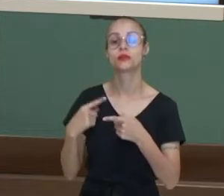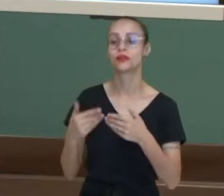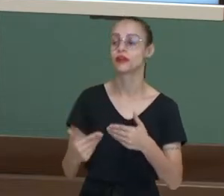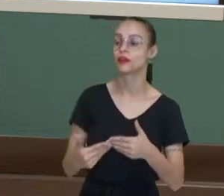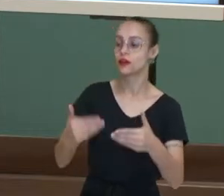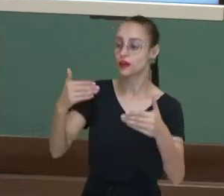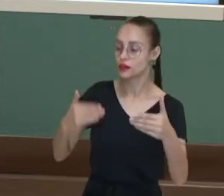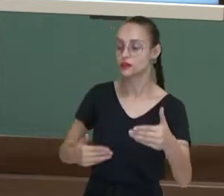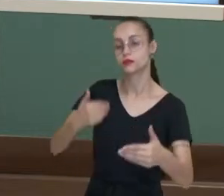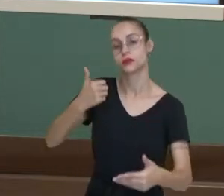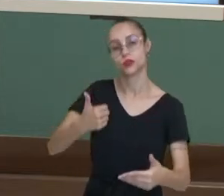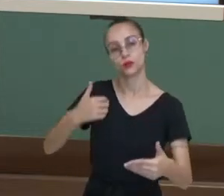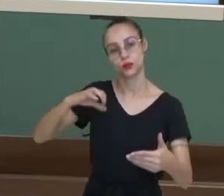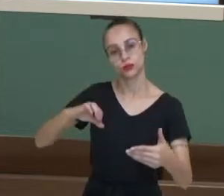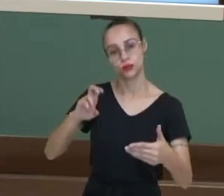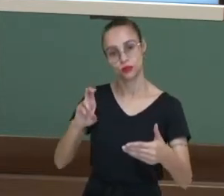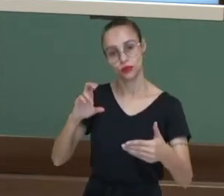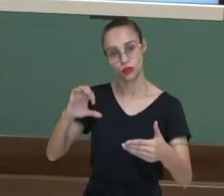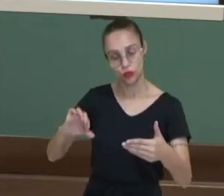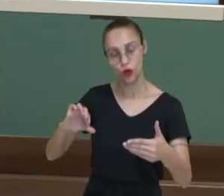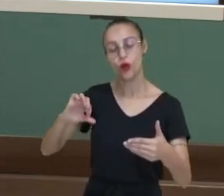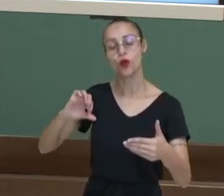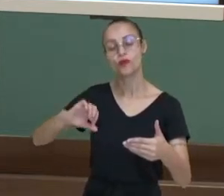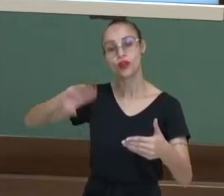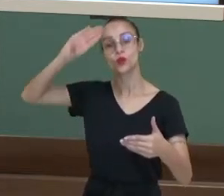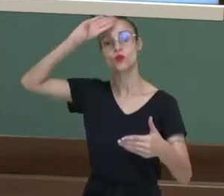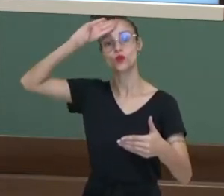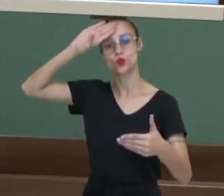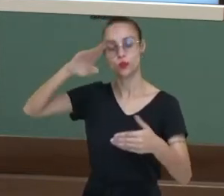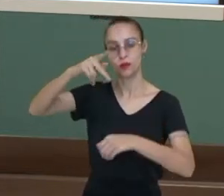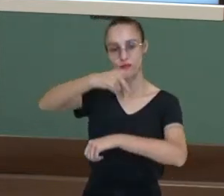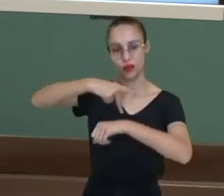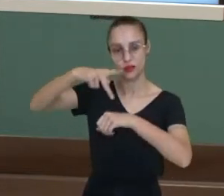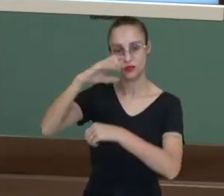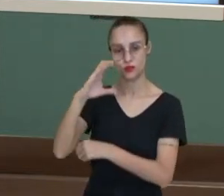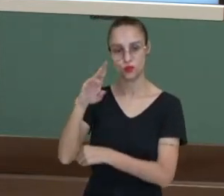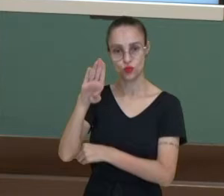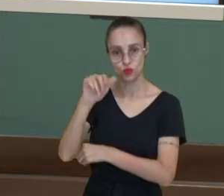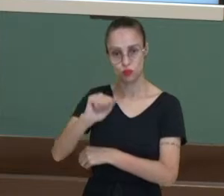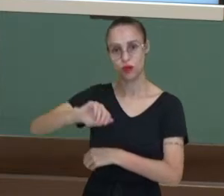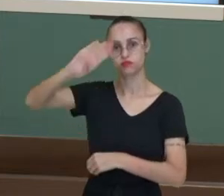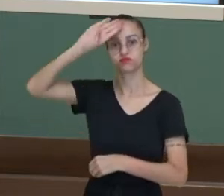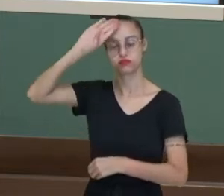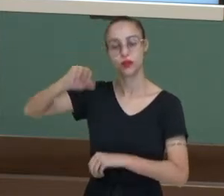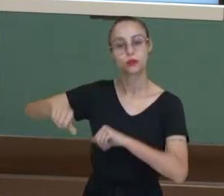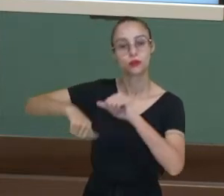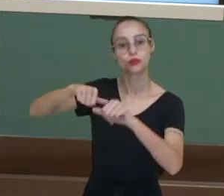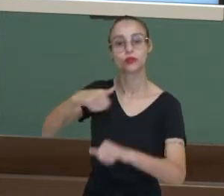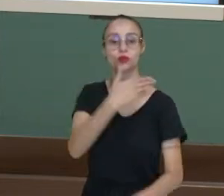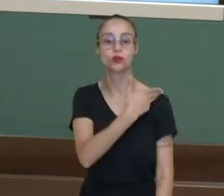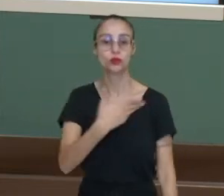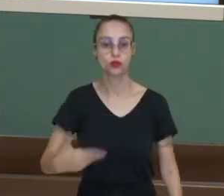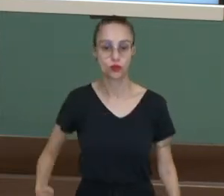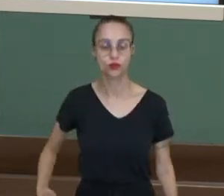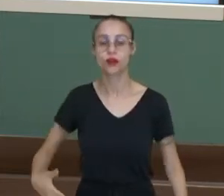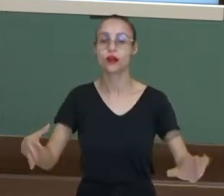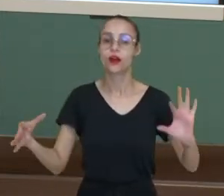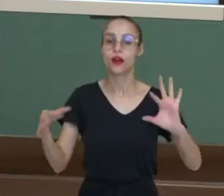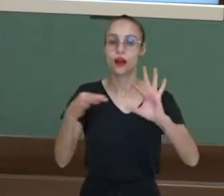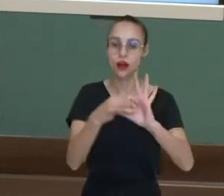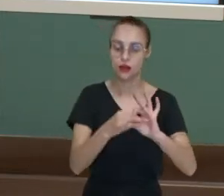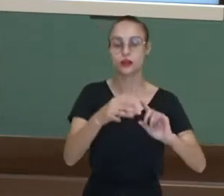em 1959, Cuba, outro país da América, havia passado aí por uma mudança de governo, se aliando ao